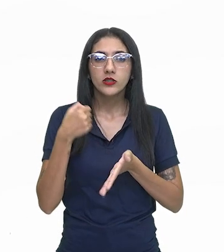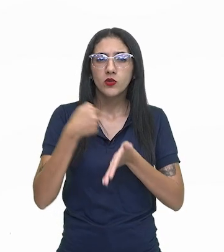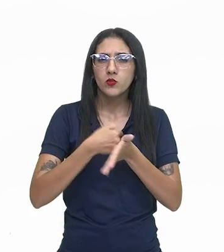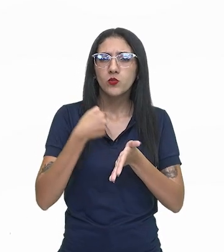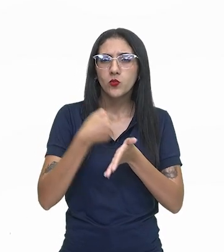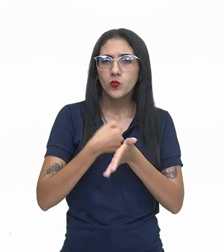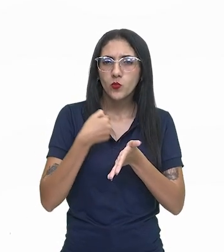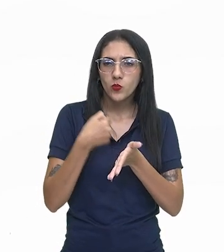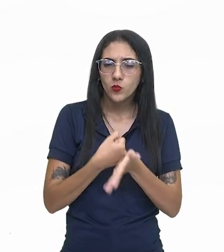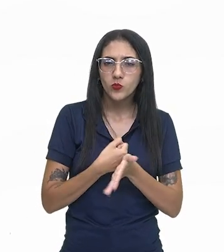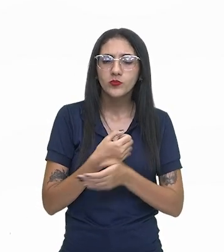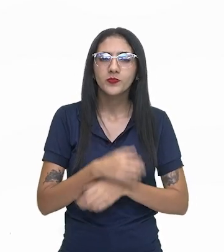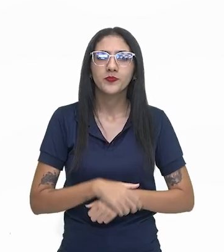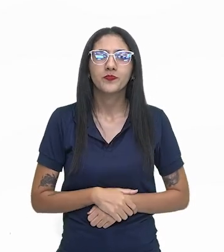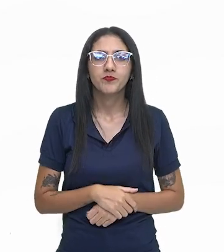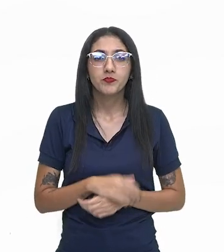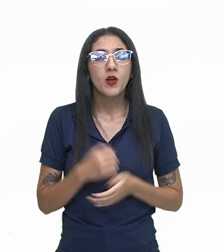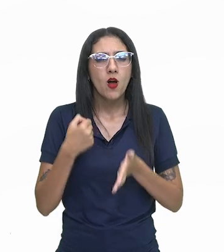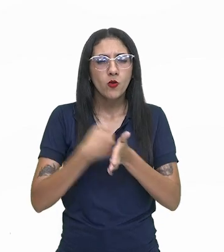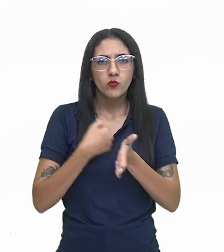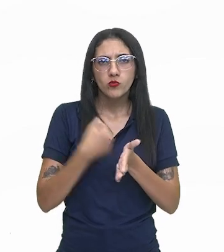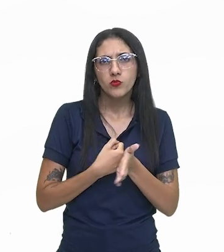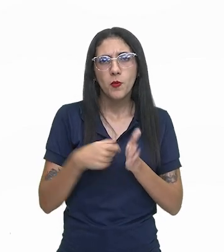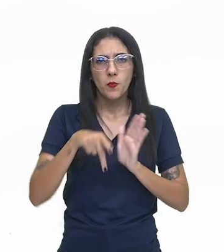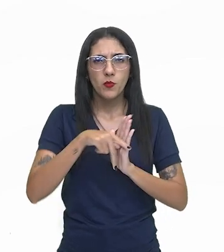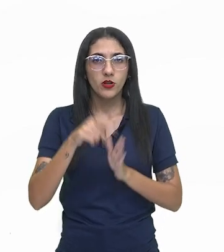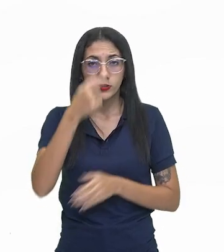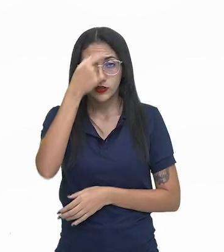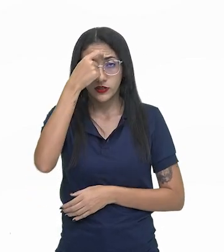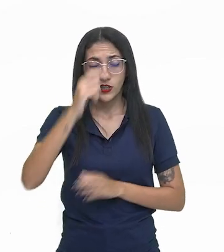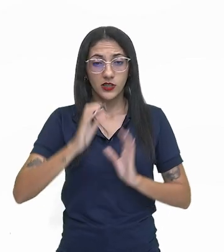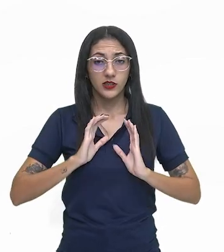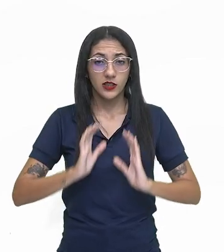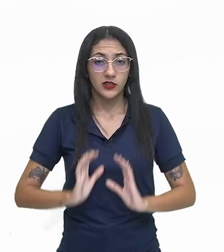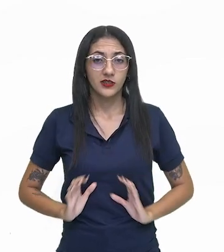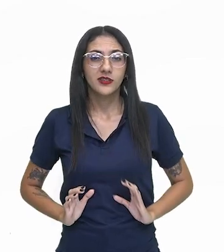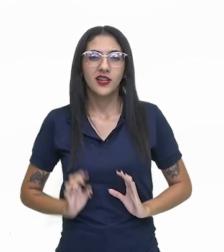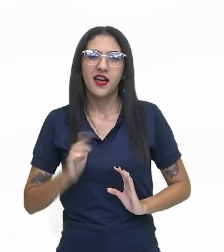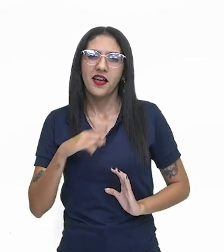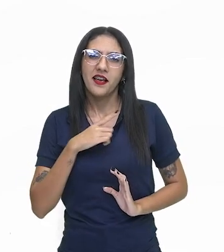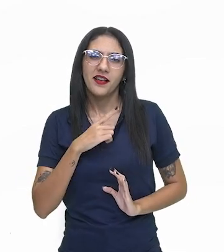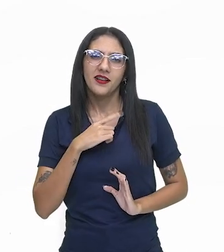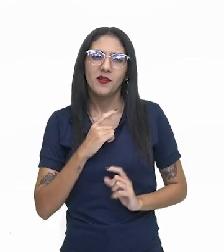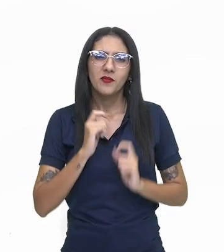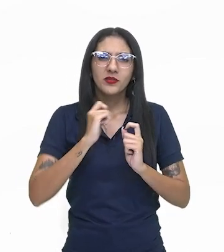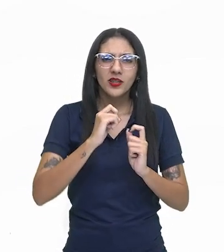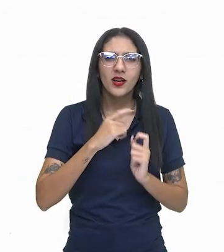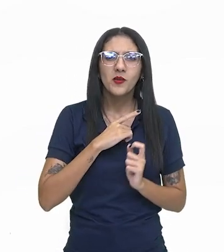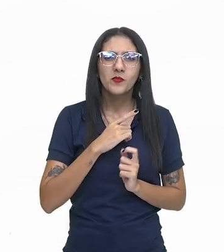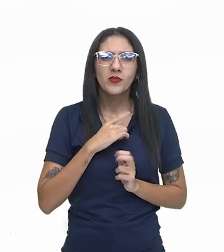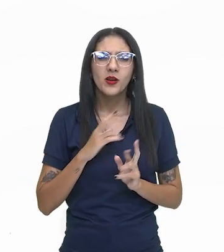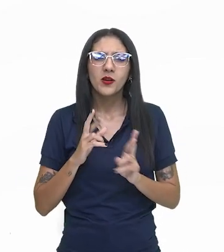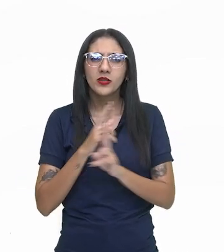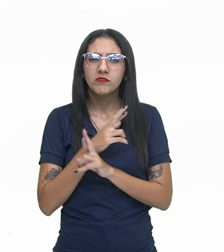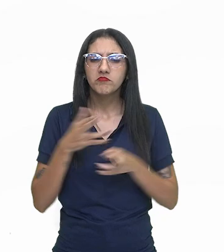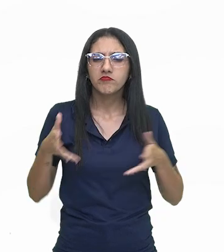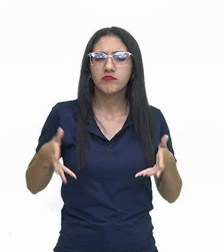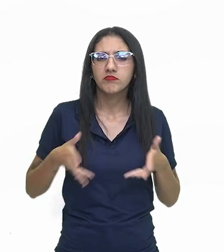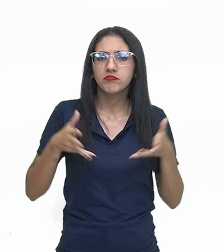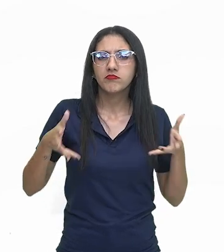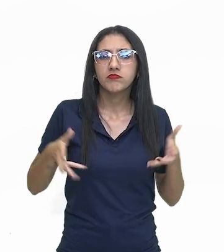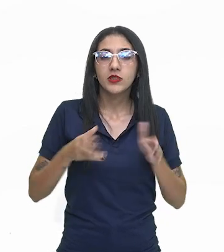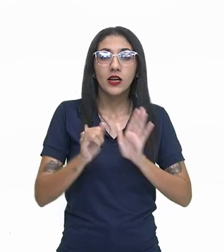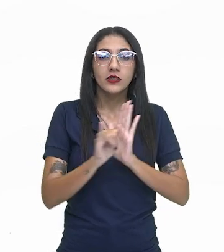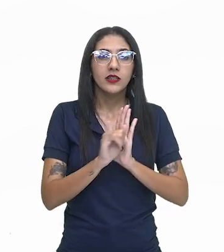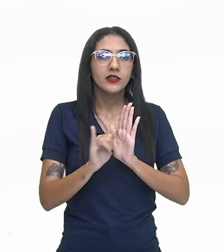social. A luta pela cidadania é o cadinho onde se forja os cidadãos, né?